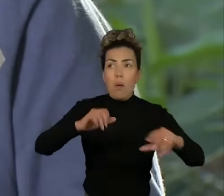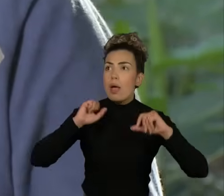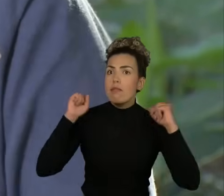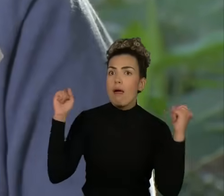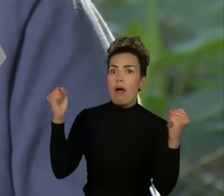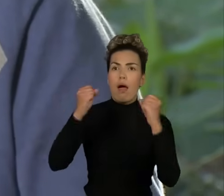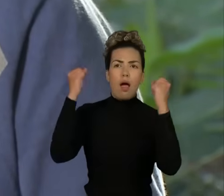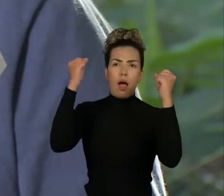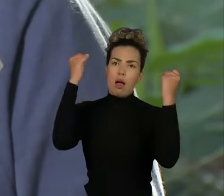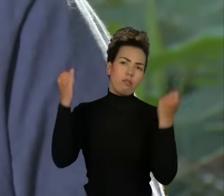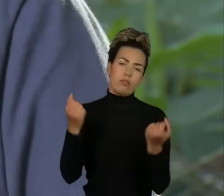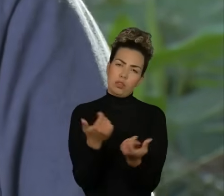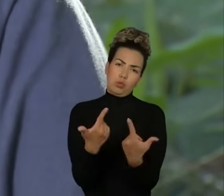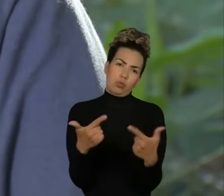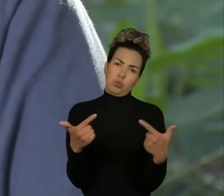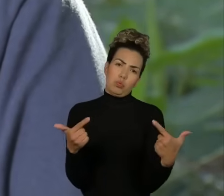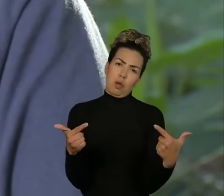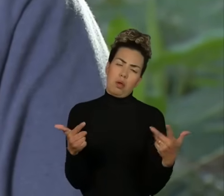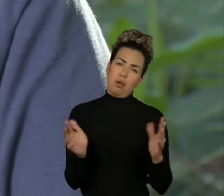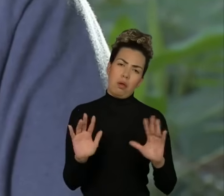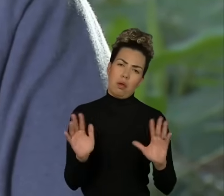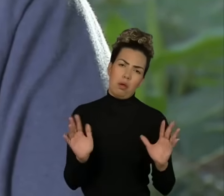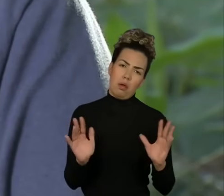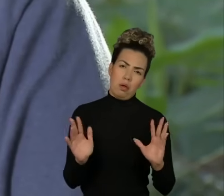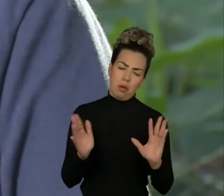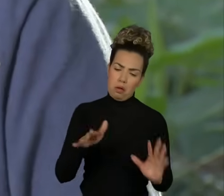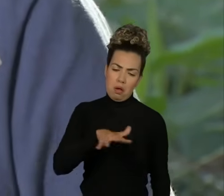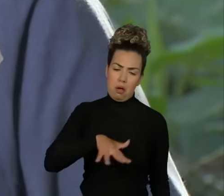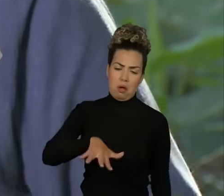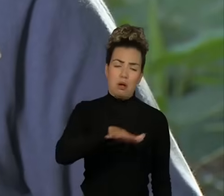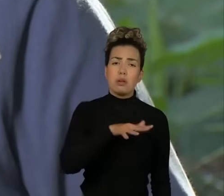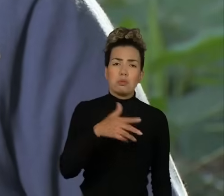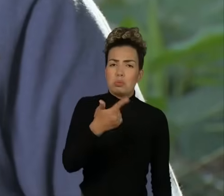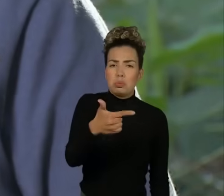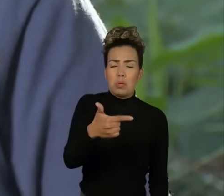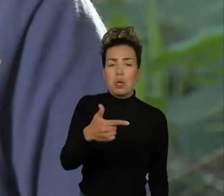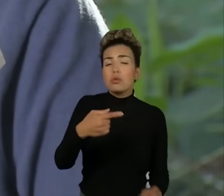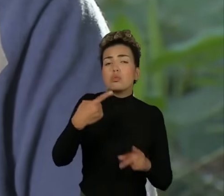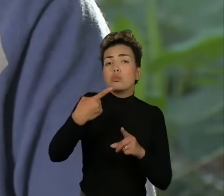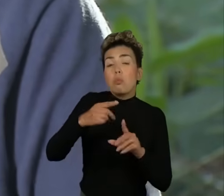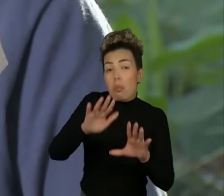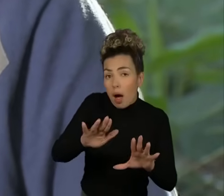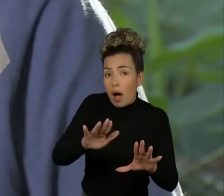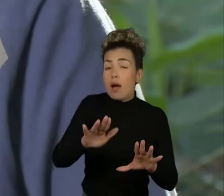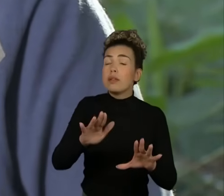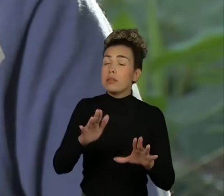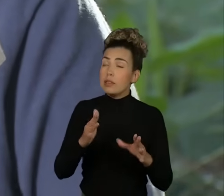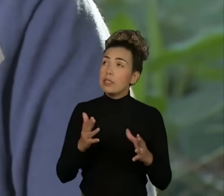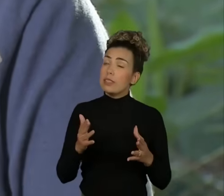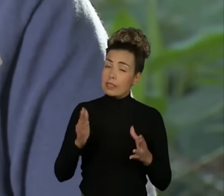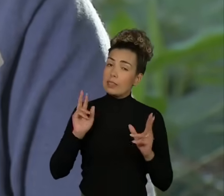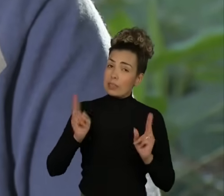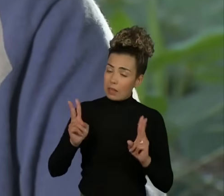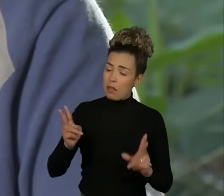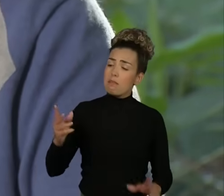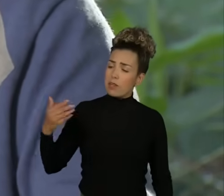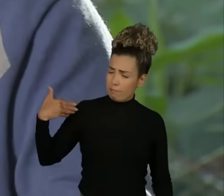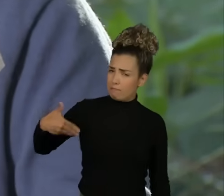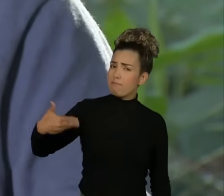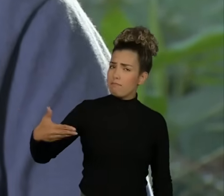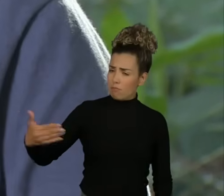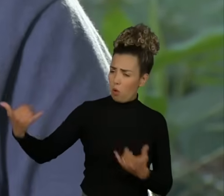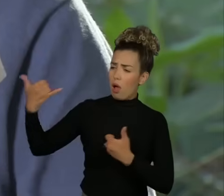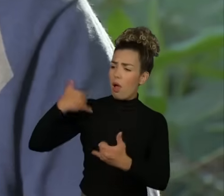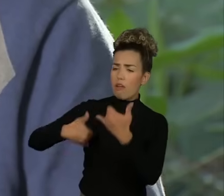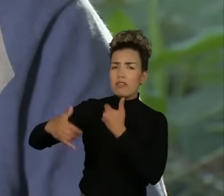algum caso de saúde pública em áreas urbanas grandes, mas a gente tem com frequência relatos em